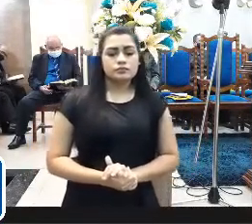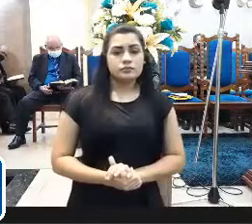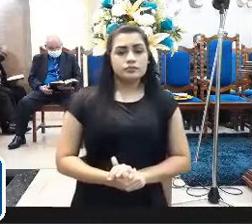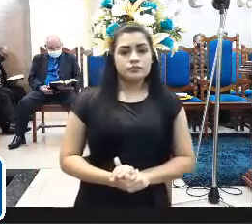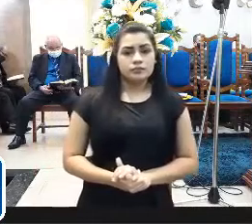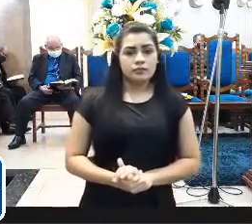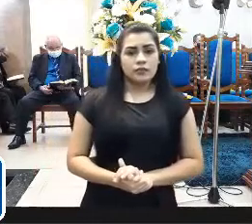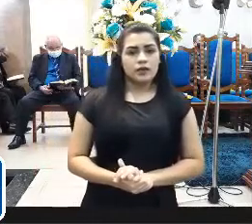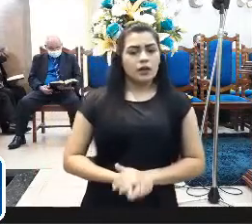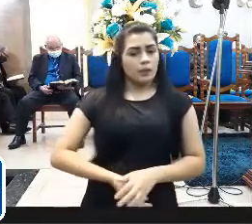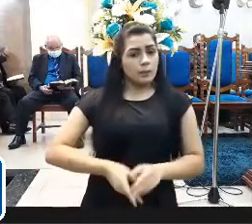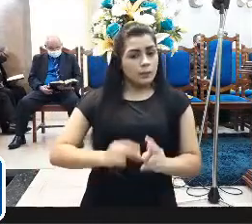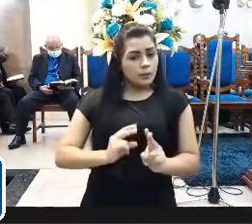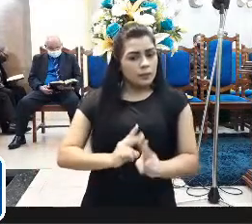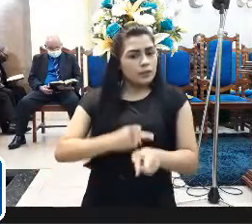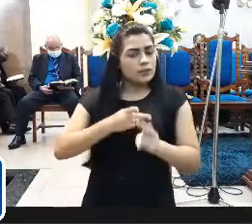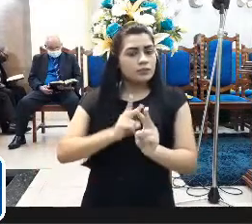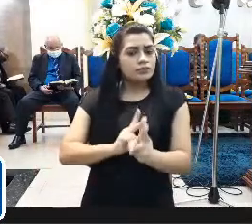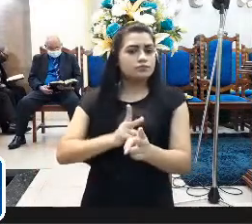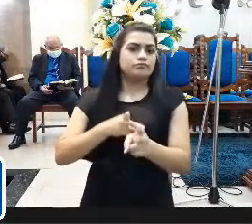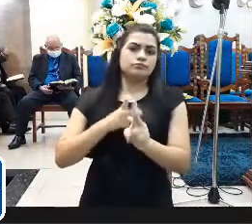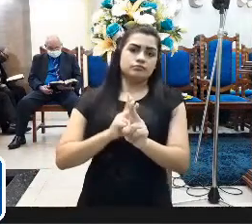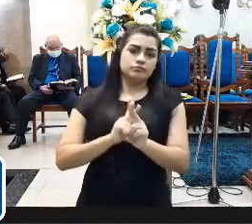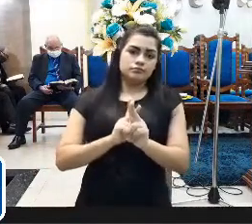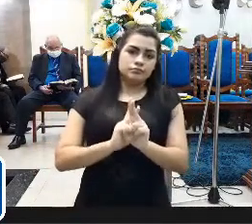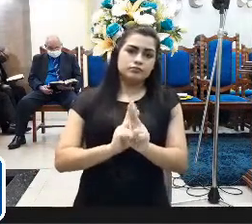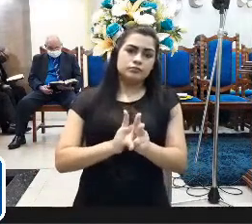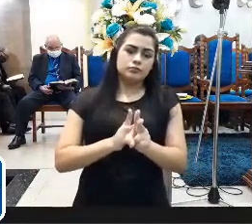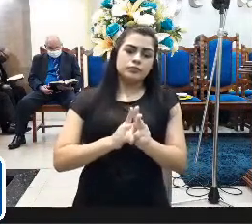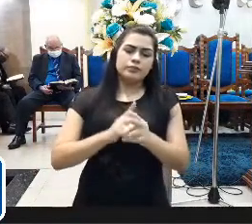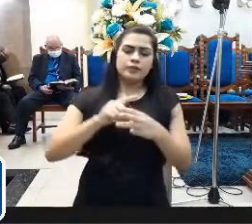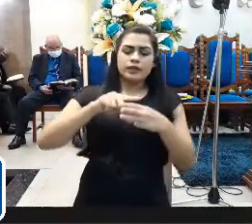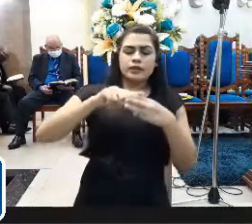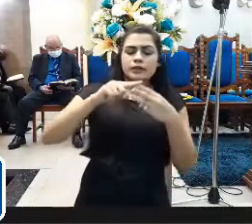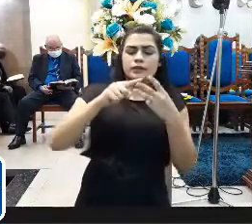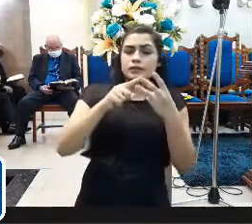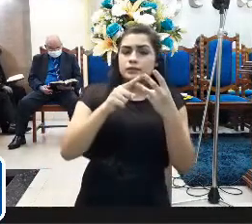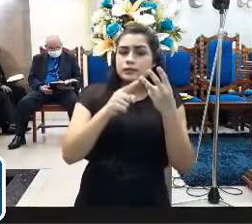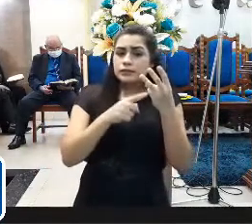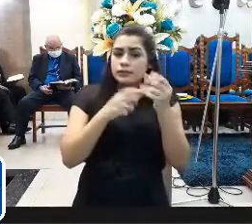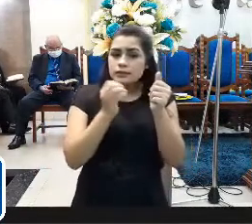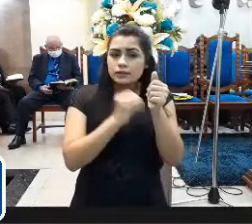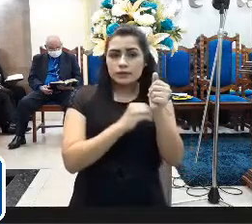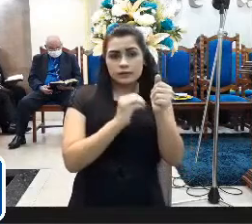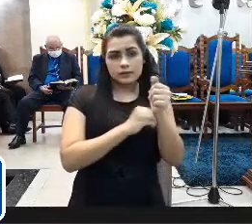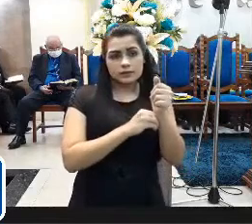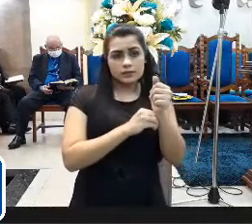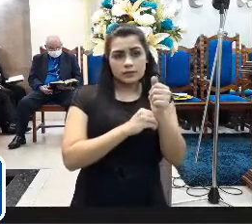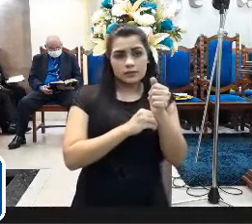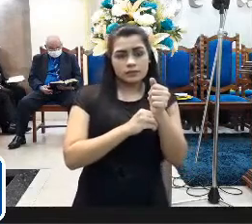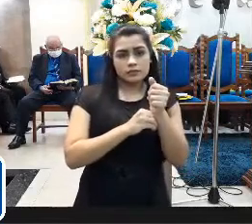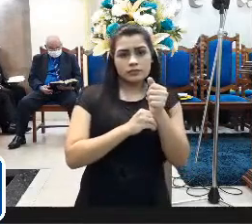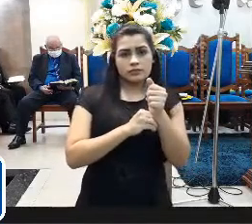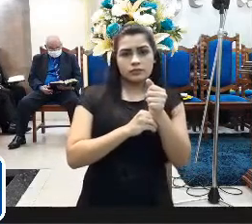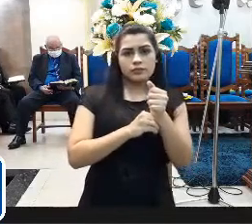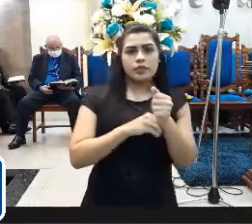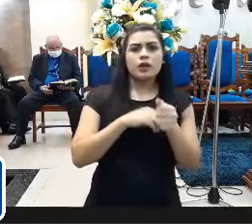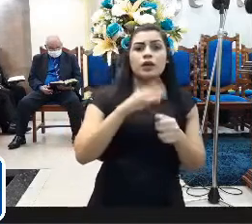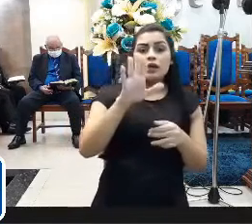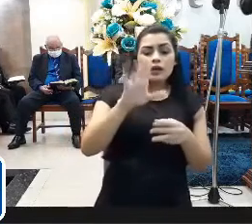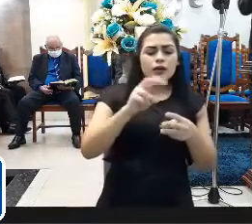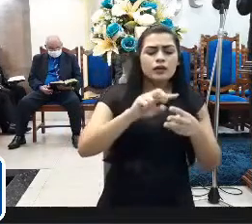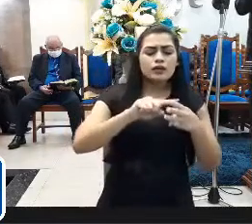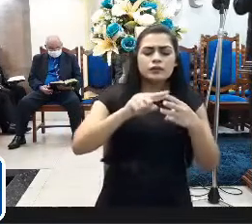Para continuar nessa jornada, guarde esses 3 segredos. Se você não guarda nada dessa mensagem, guarde esses